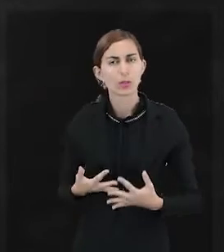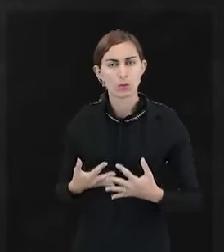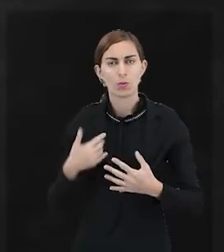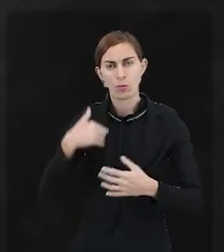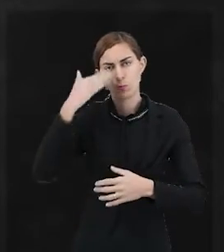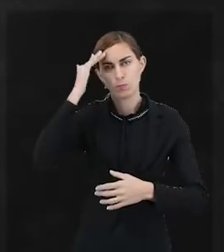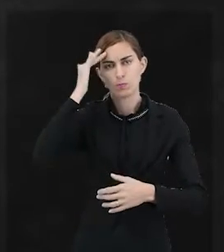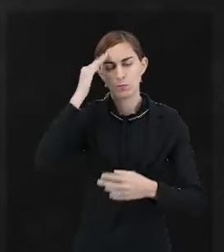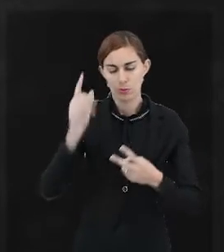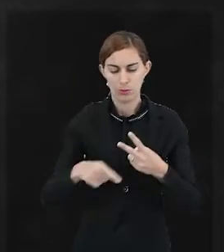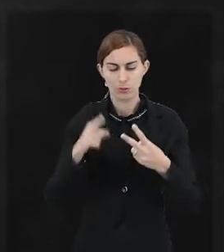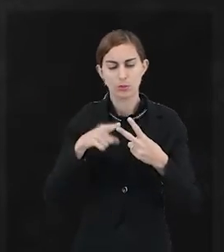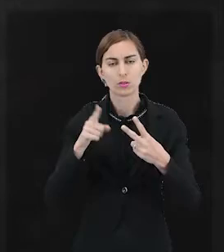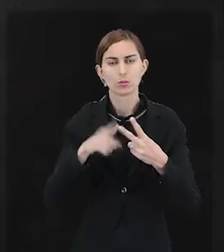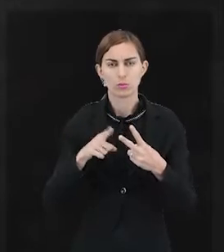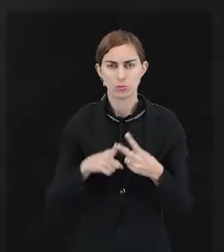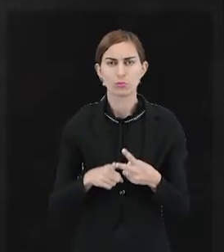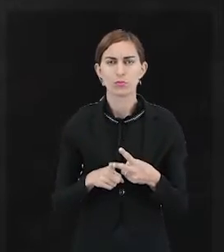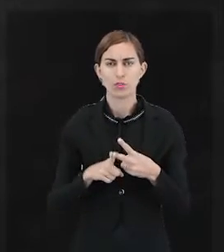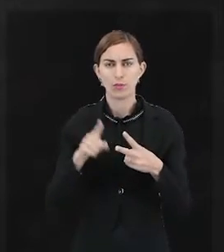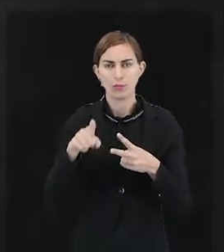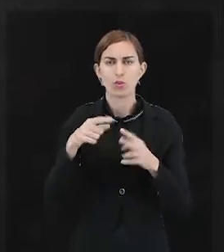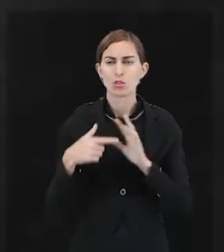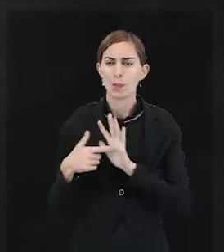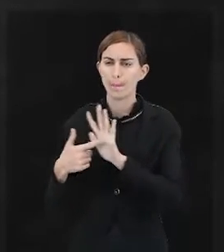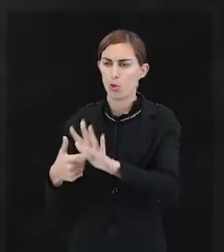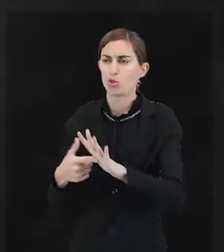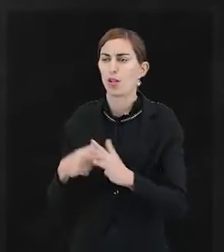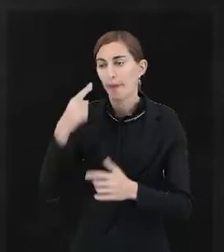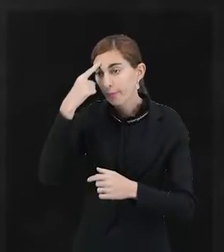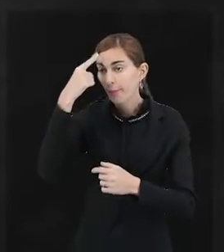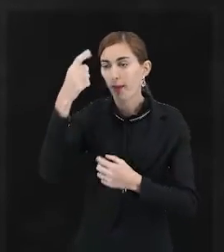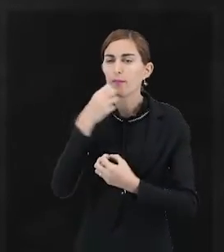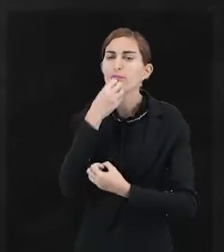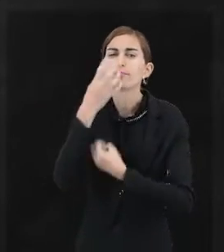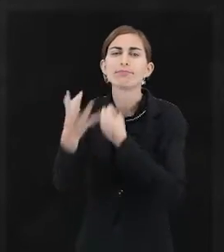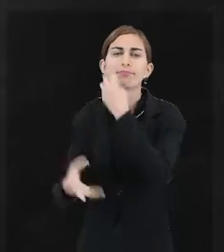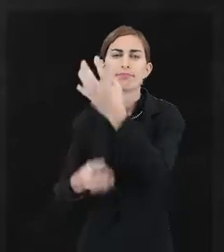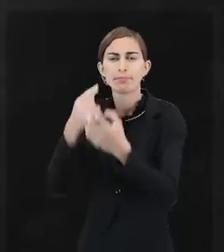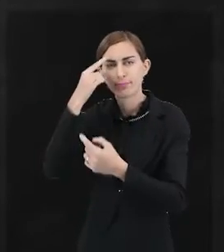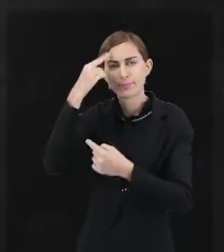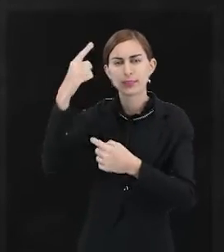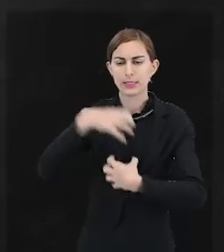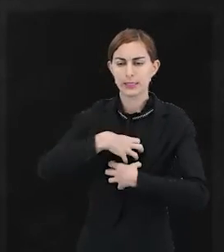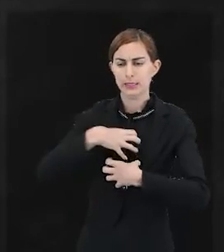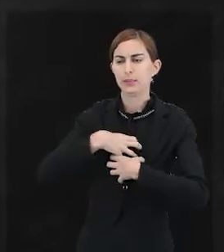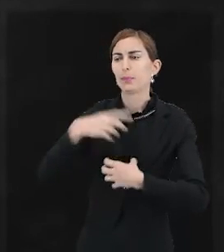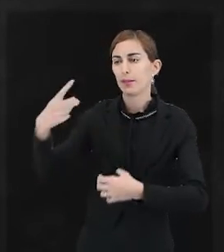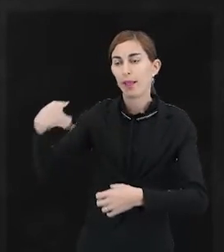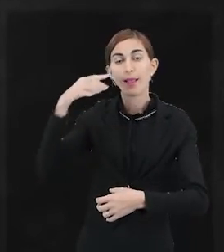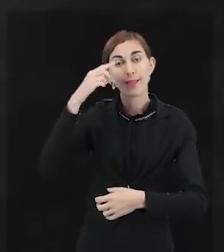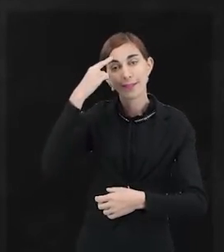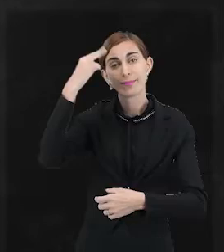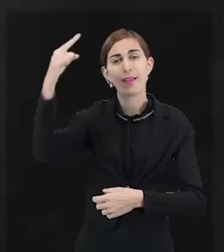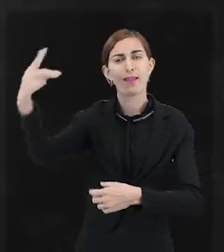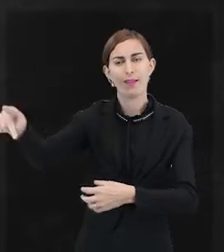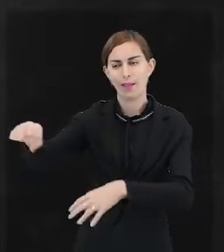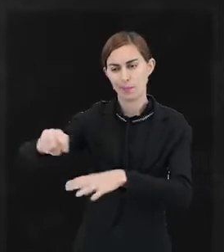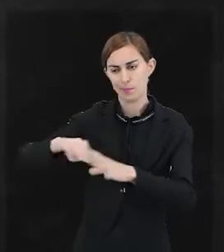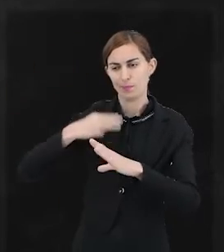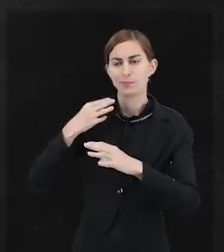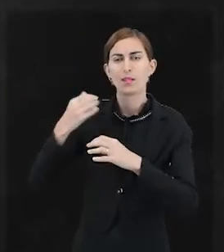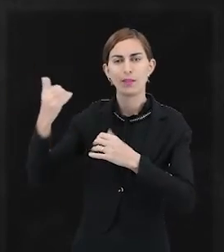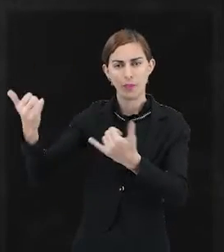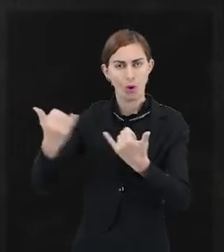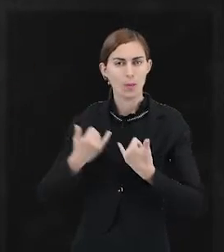passou. O segundo passo é você expor as suas ideias e os sentimentos associados à informação que ela lhe passou.